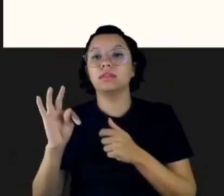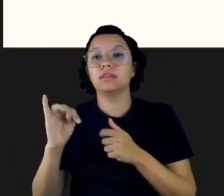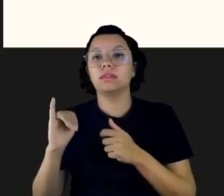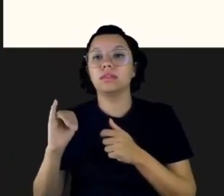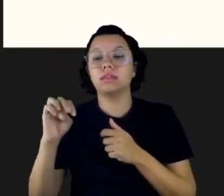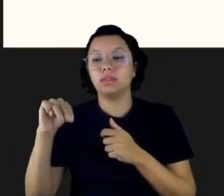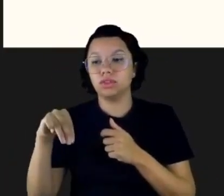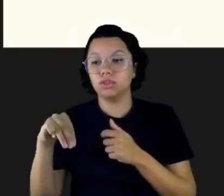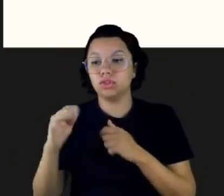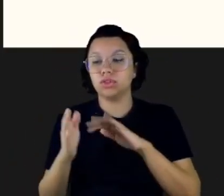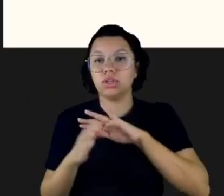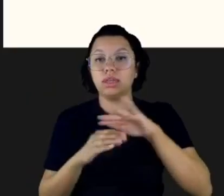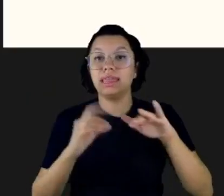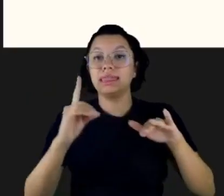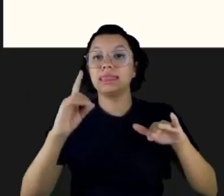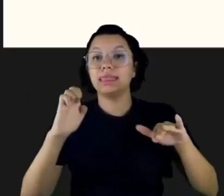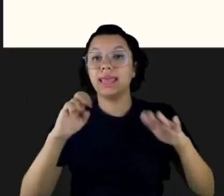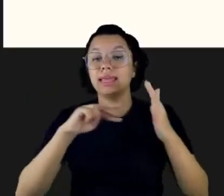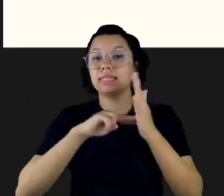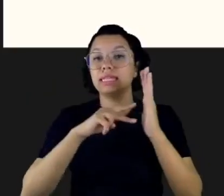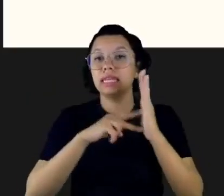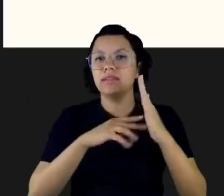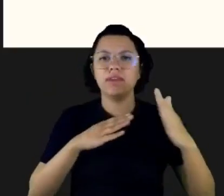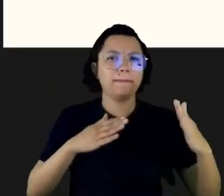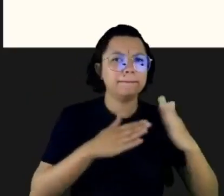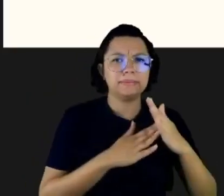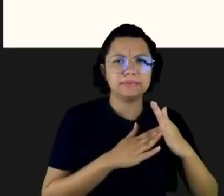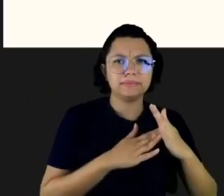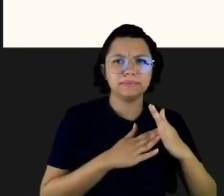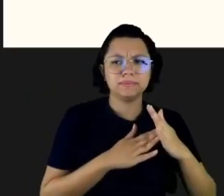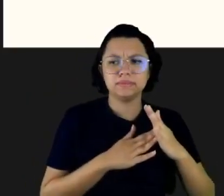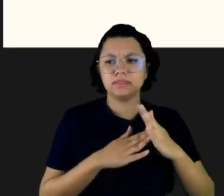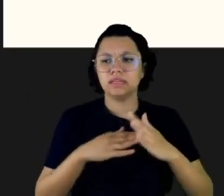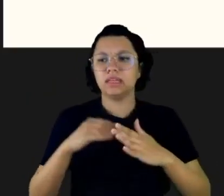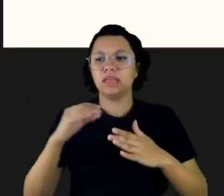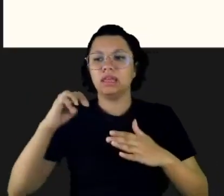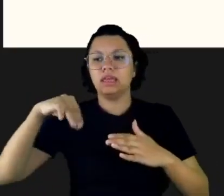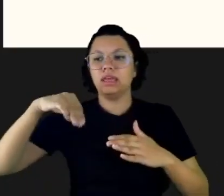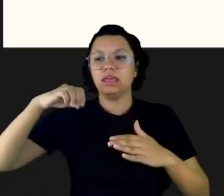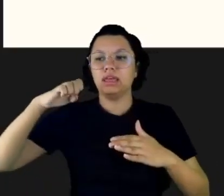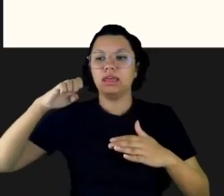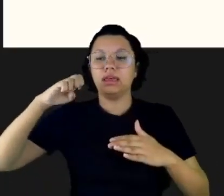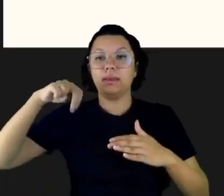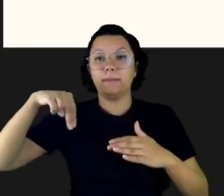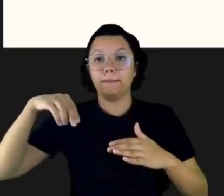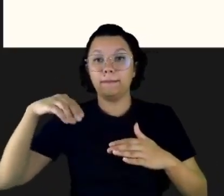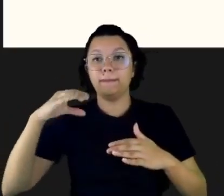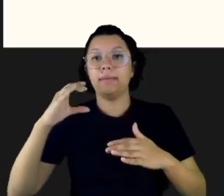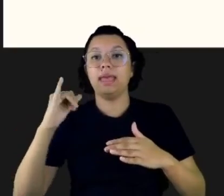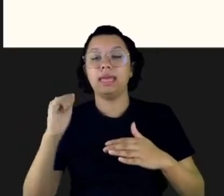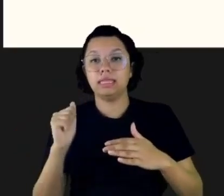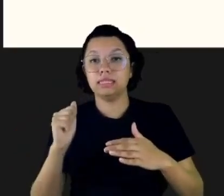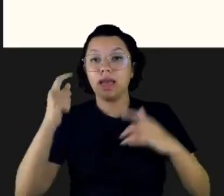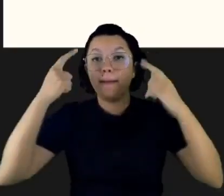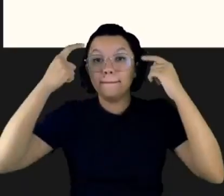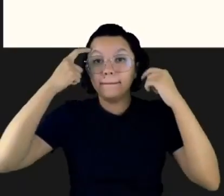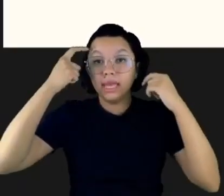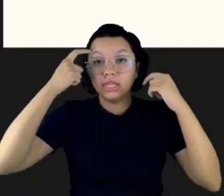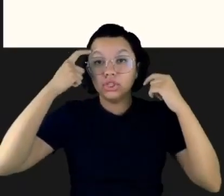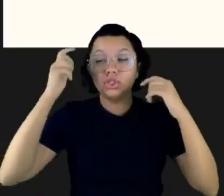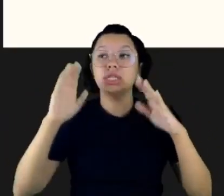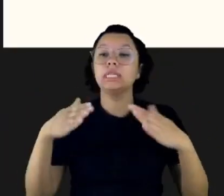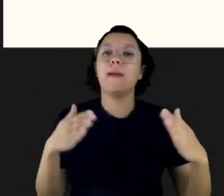e mens, mente. Então, logo, demência é a privação da mente, a mente que